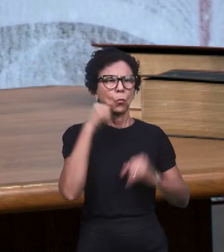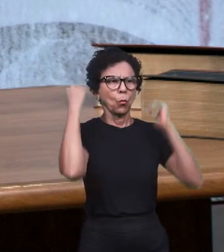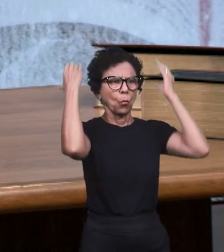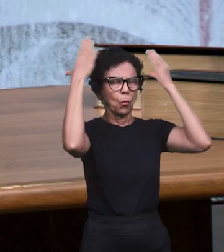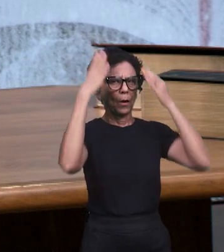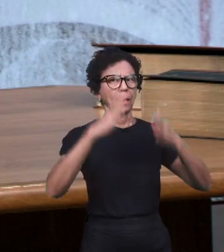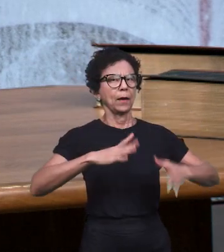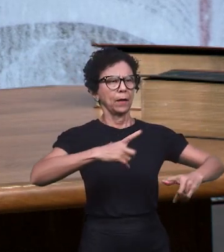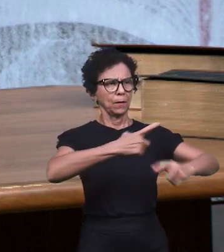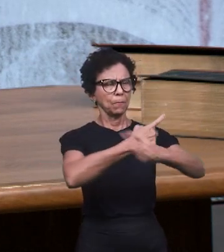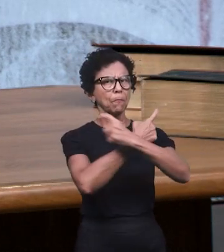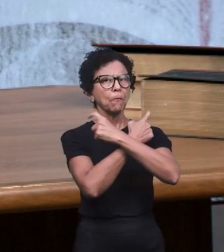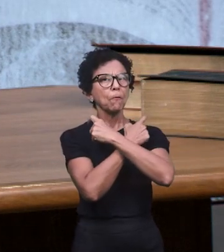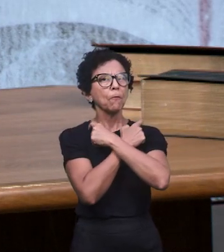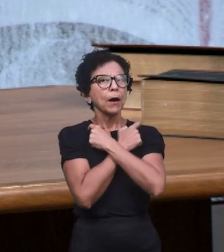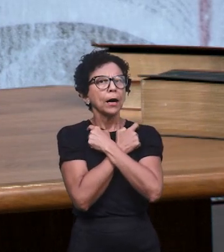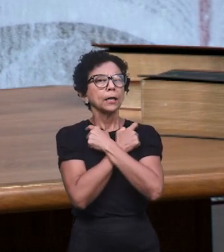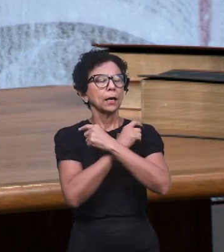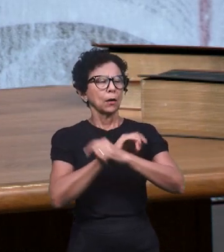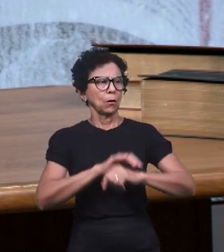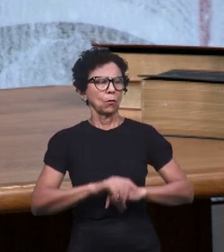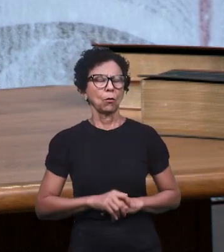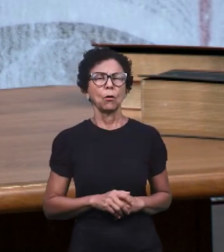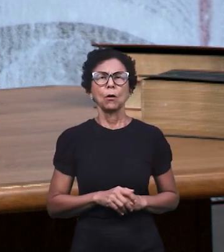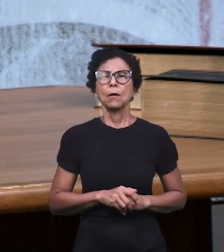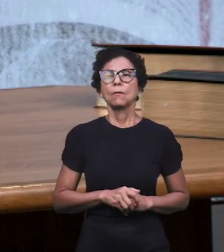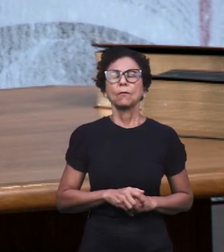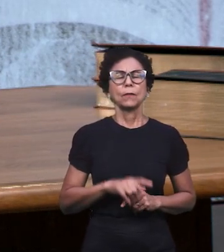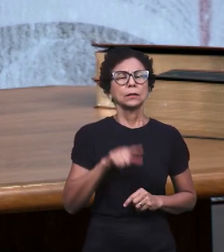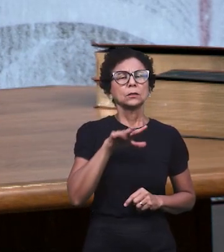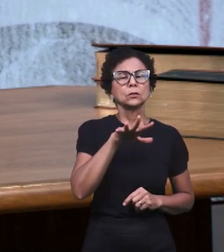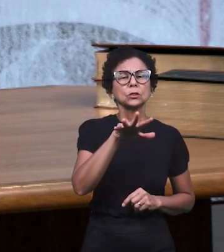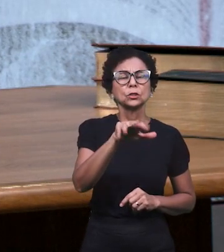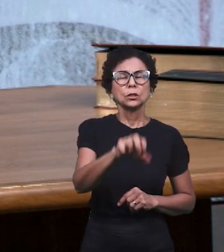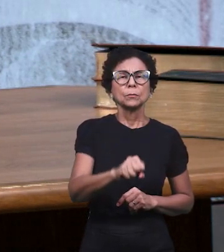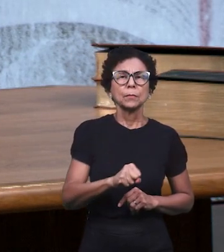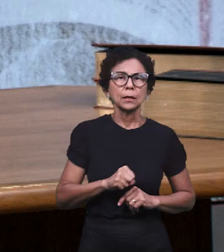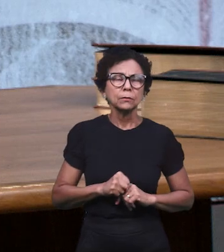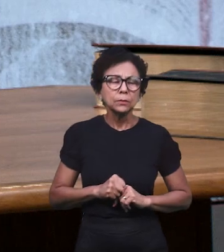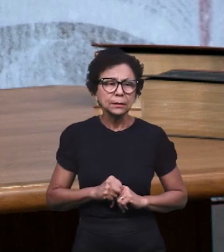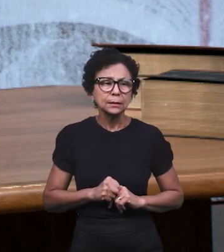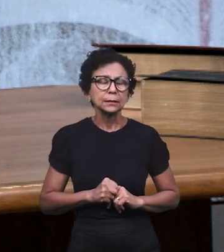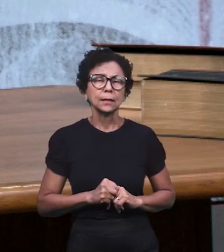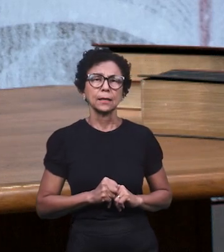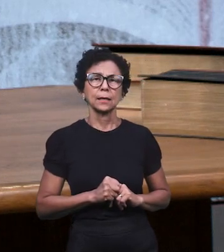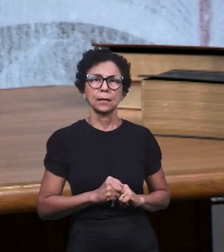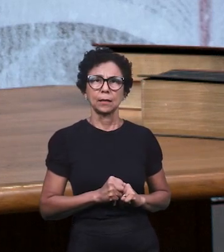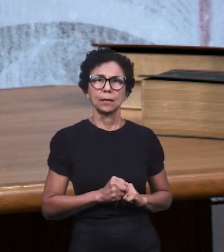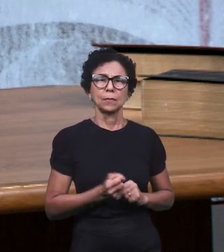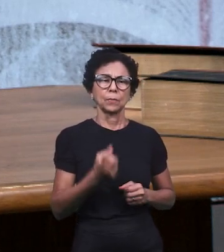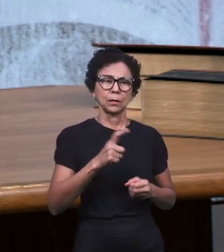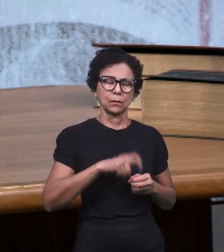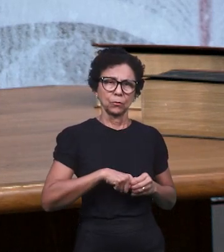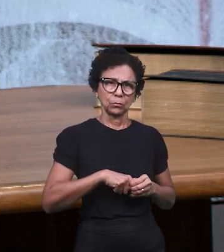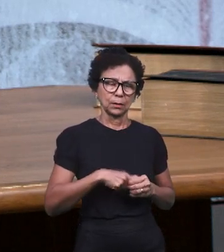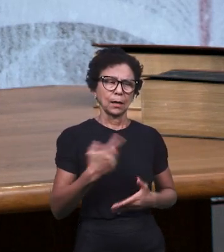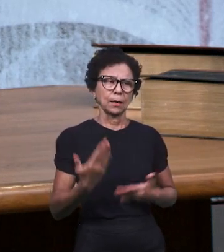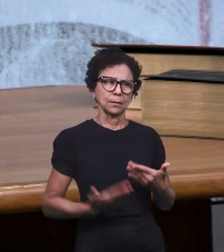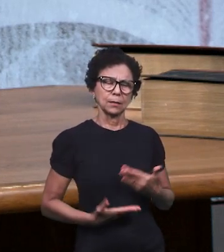darás o copo de Faraó na sua mão, conforme o costume antigo, quando eras o seu